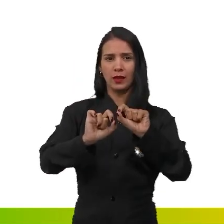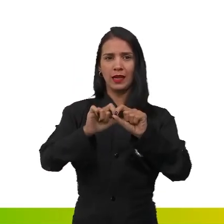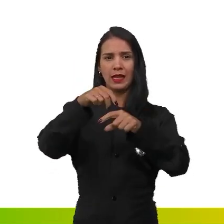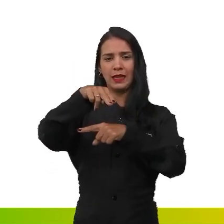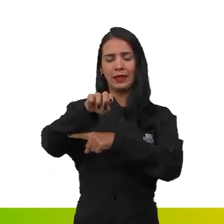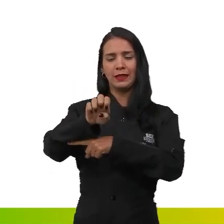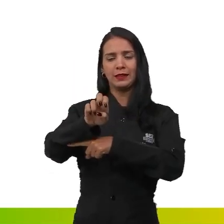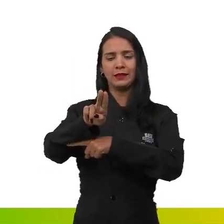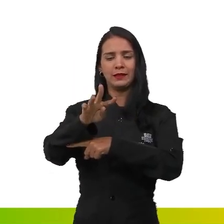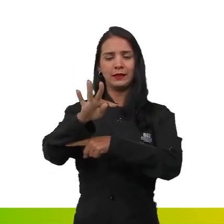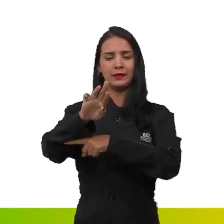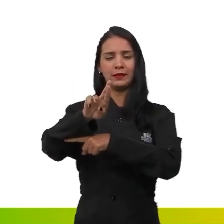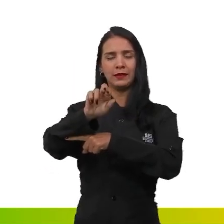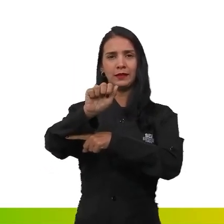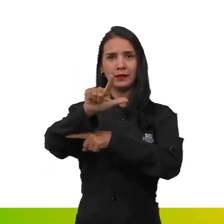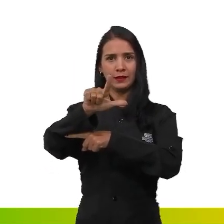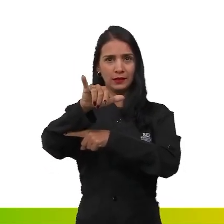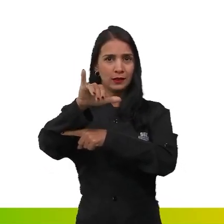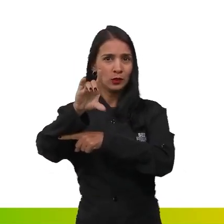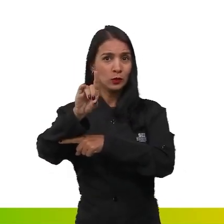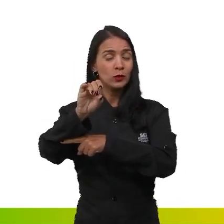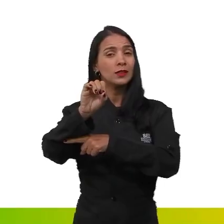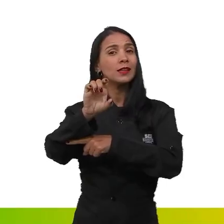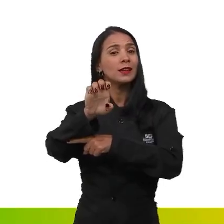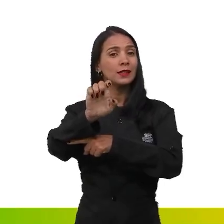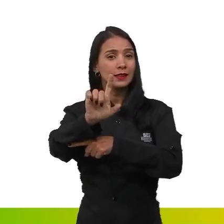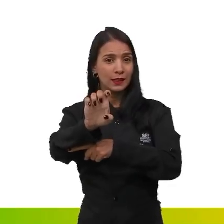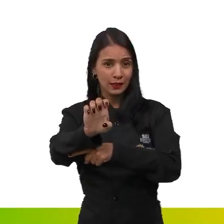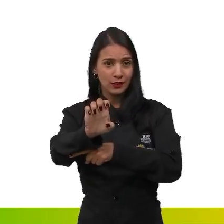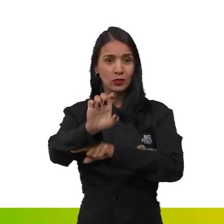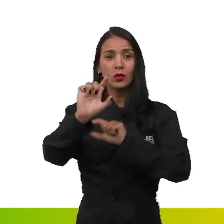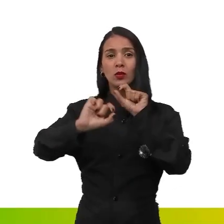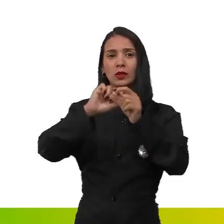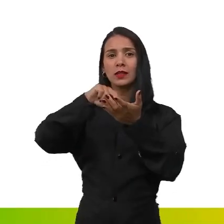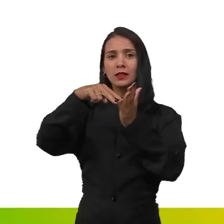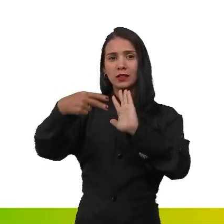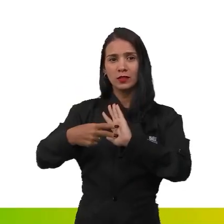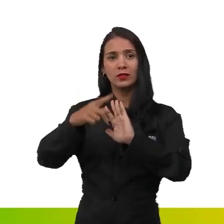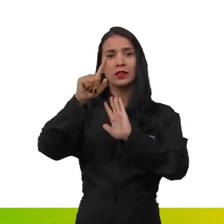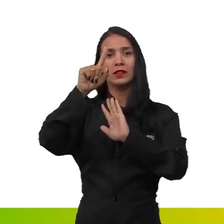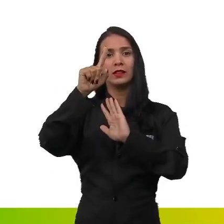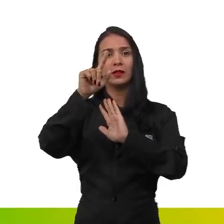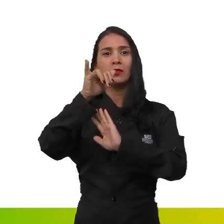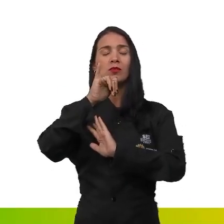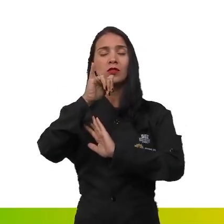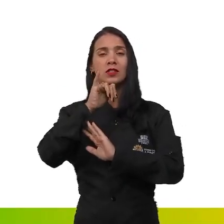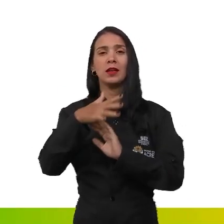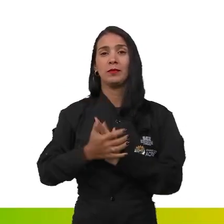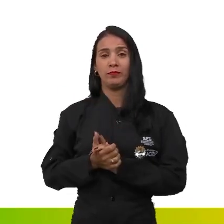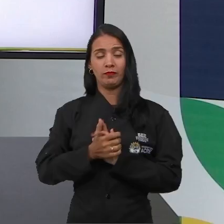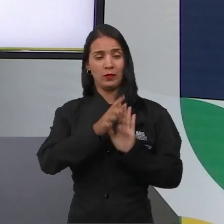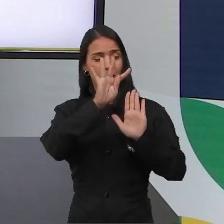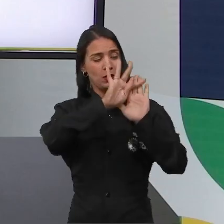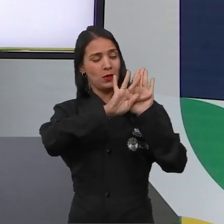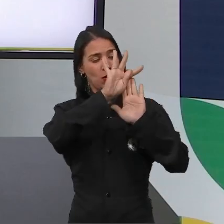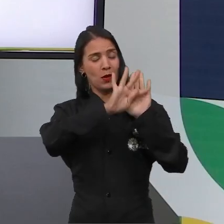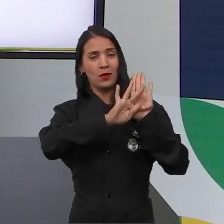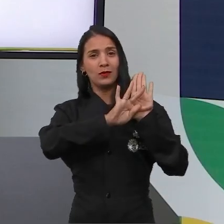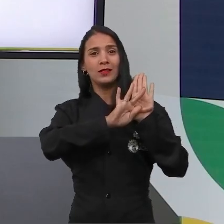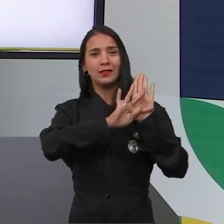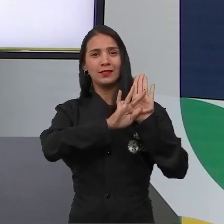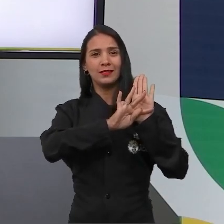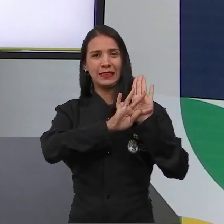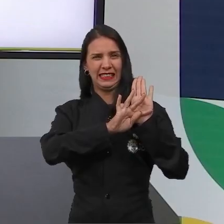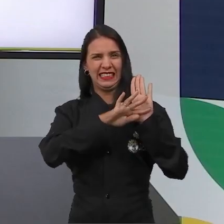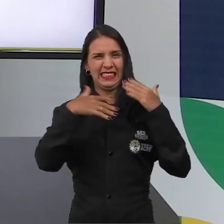essa questão de transmissão da neutralidade e autoridade ao texto produzido? Eita, que a dicção